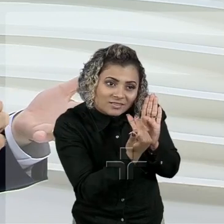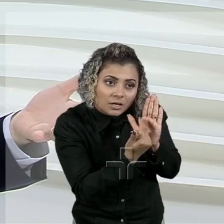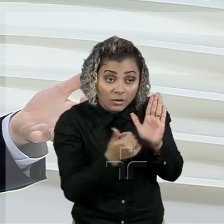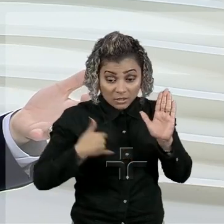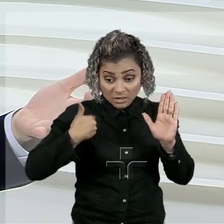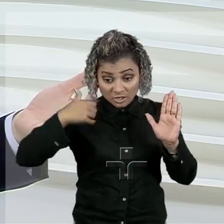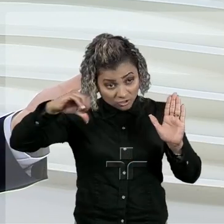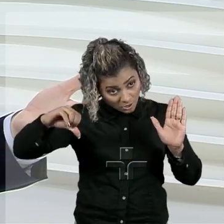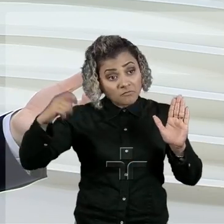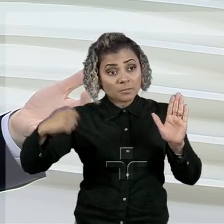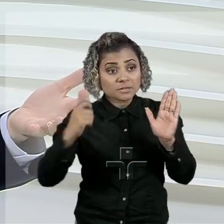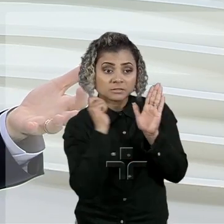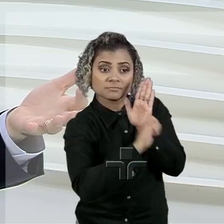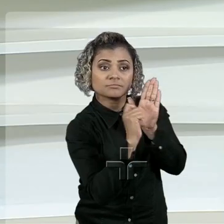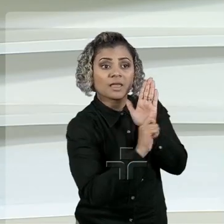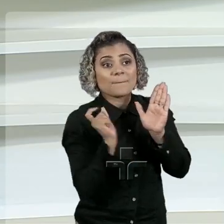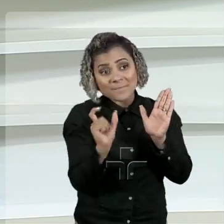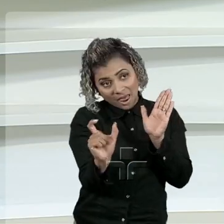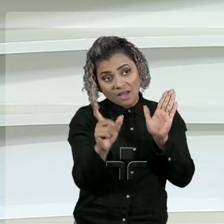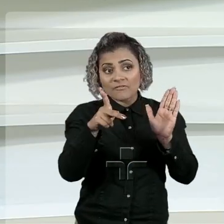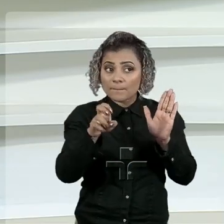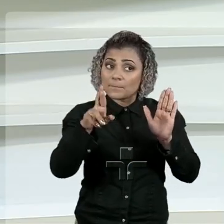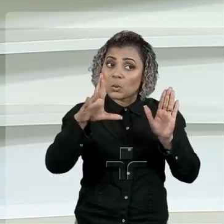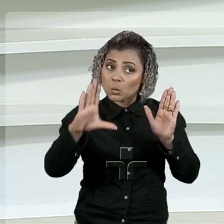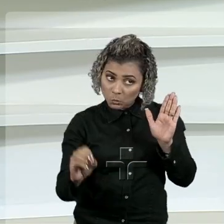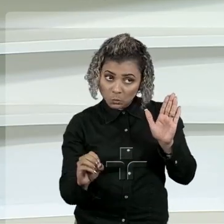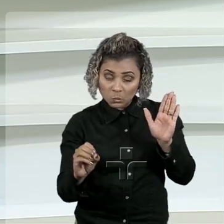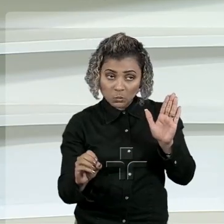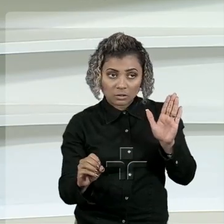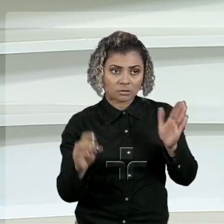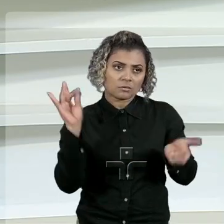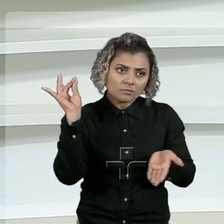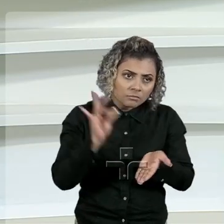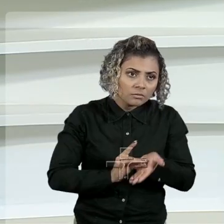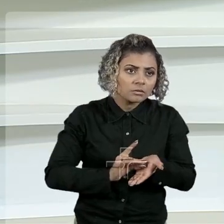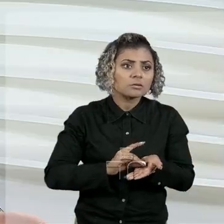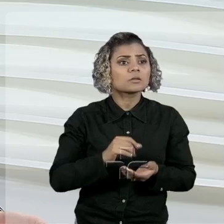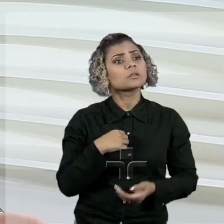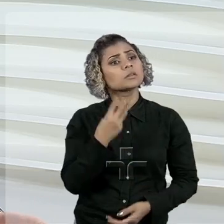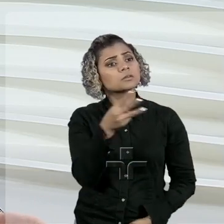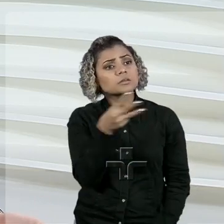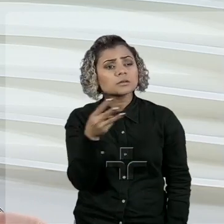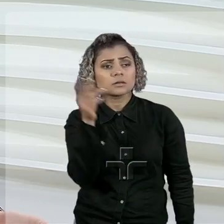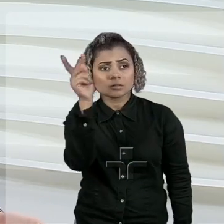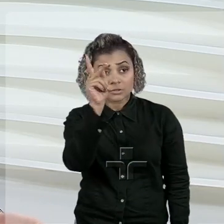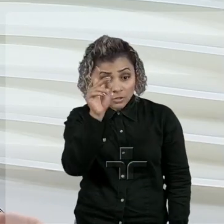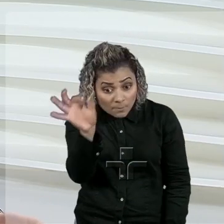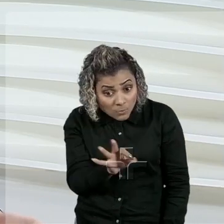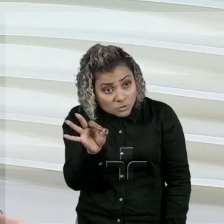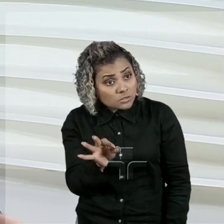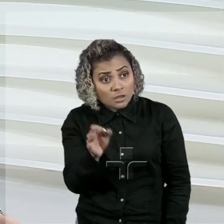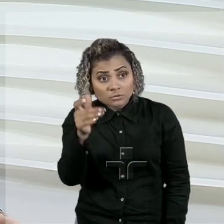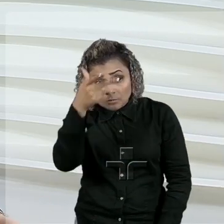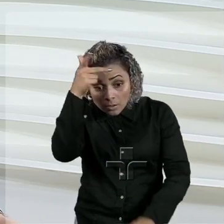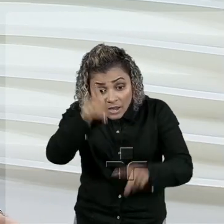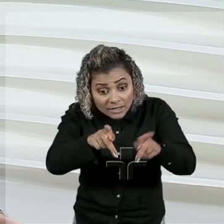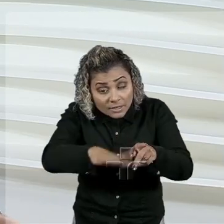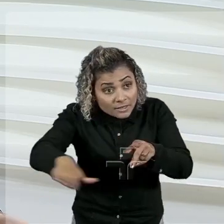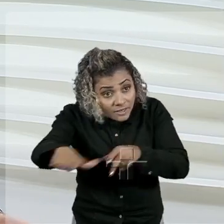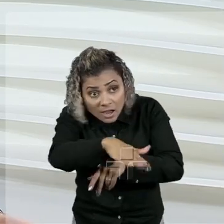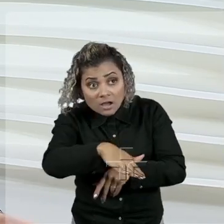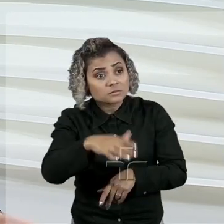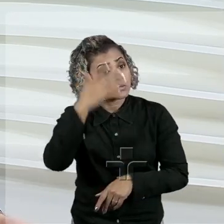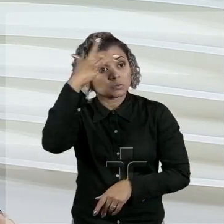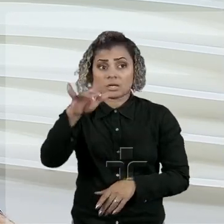precisa escrever embaixo a palavra porco. 1/3 das crianças brasileiras não sabem escrever a